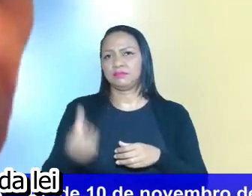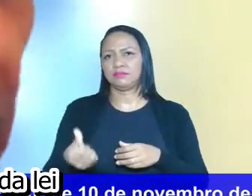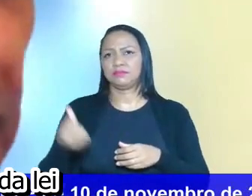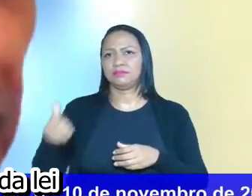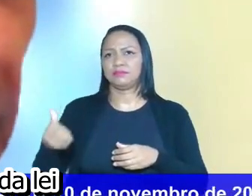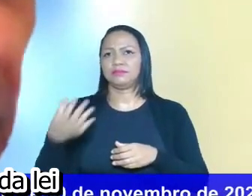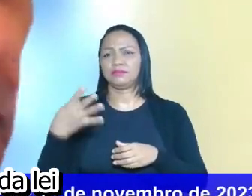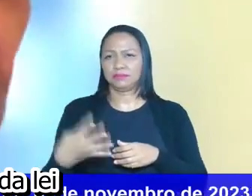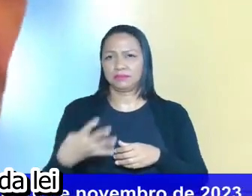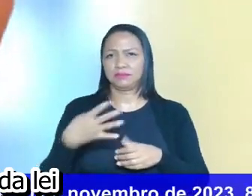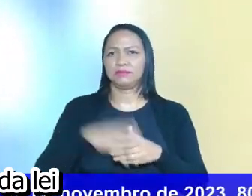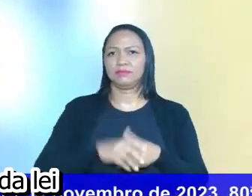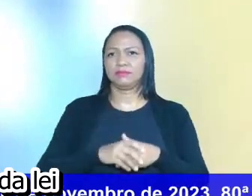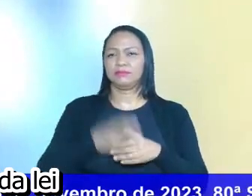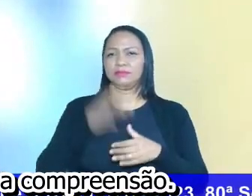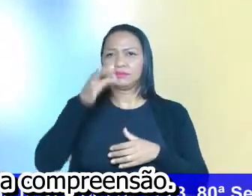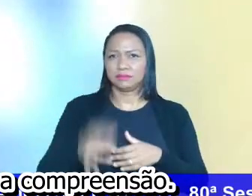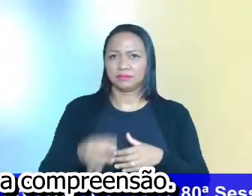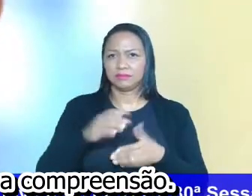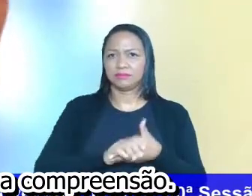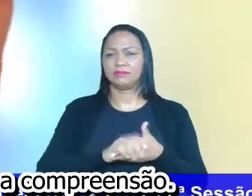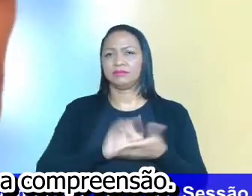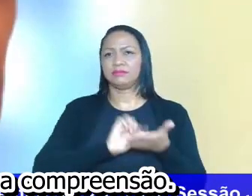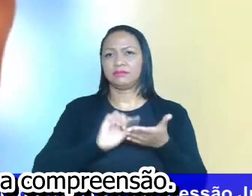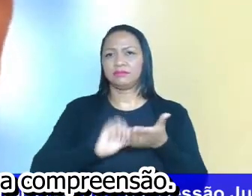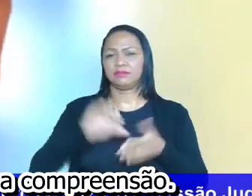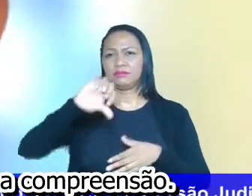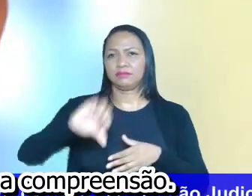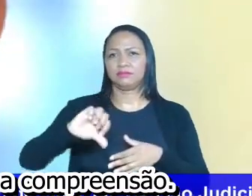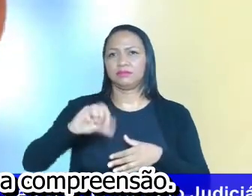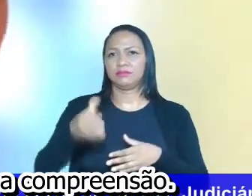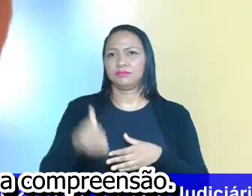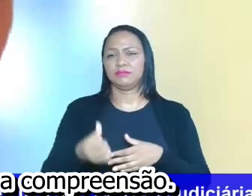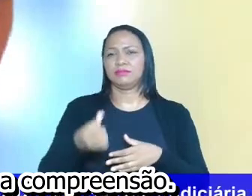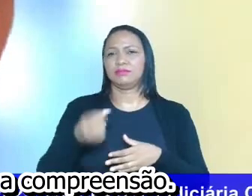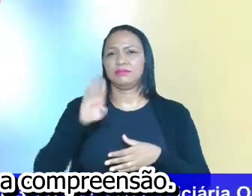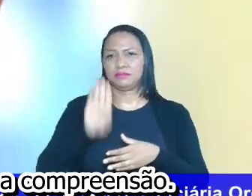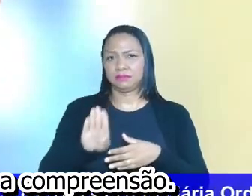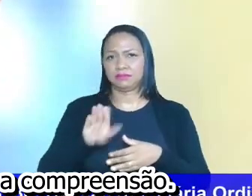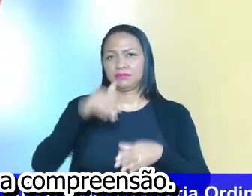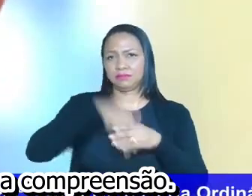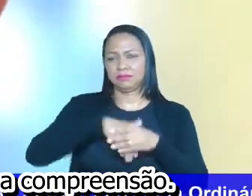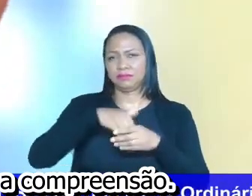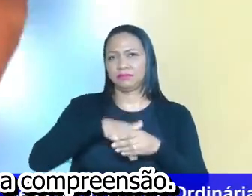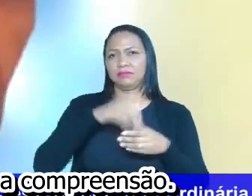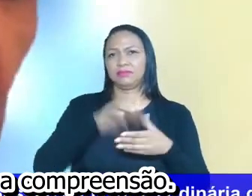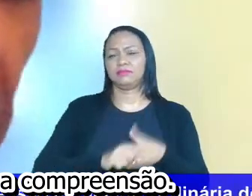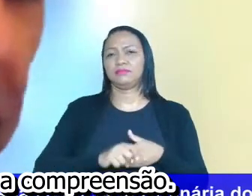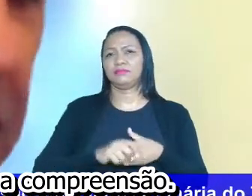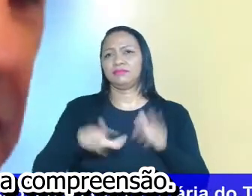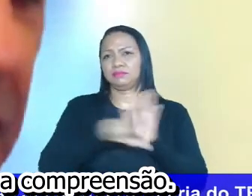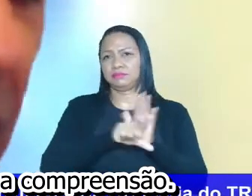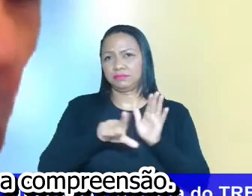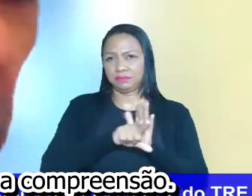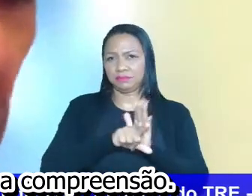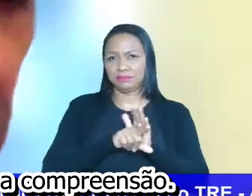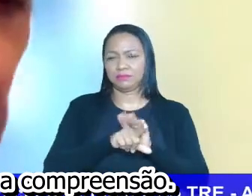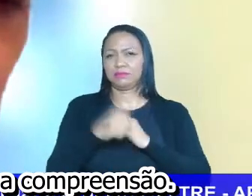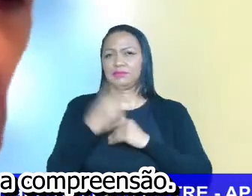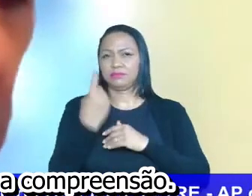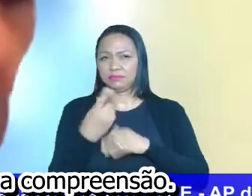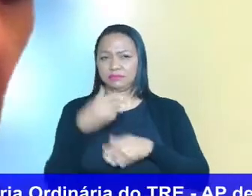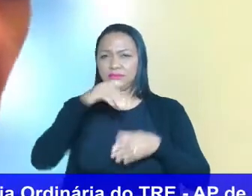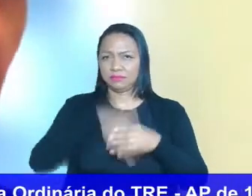601-664, exatamente por força do artigo 96b da Lei das Eleições. E também o meu voto é único para facilitar